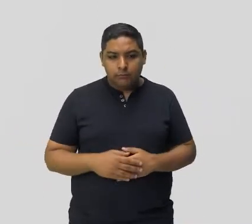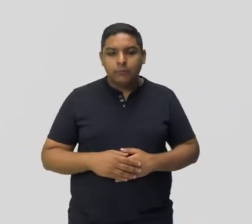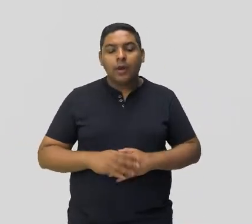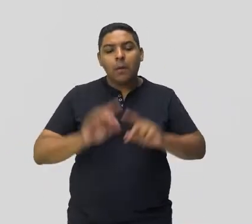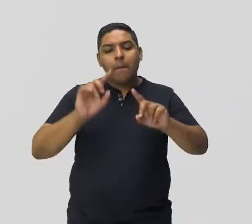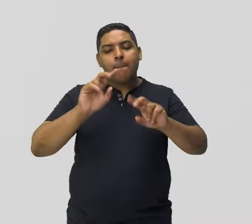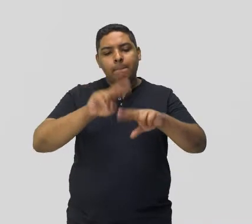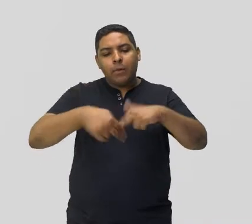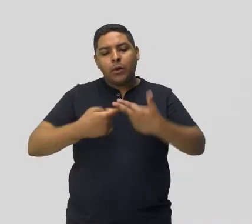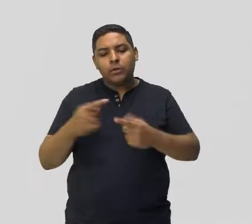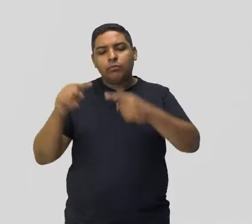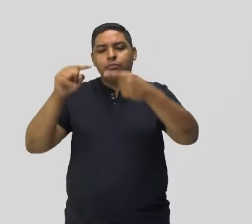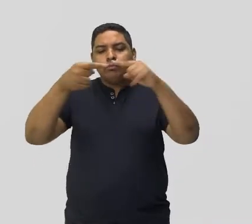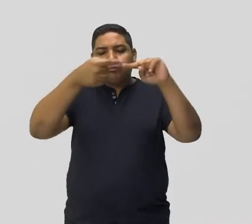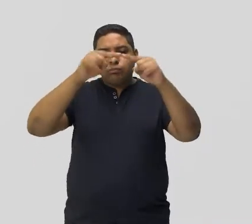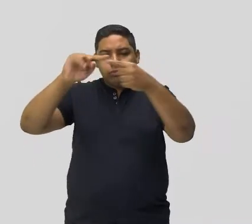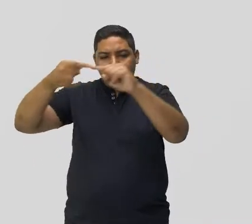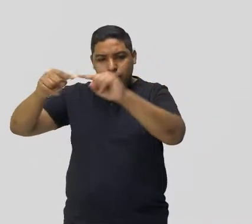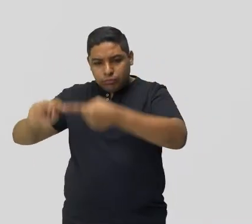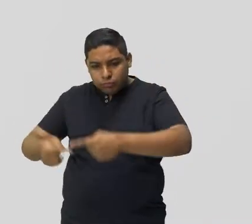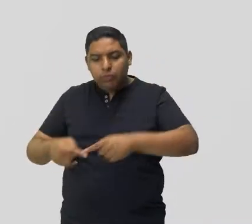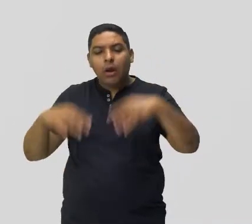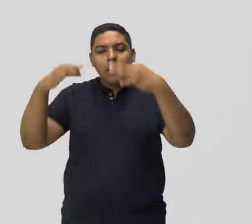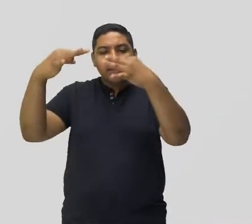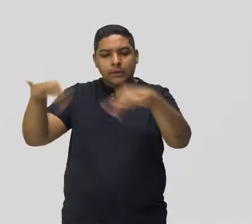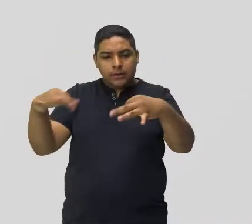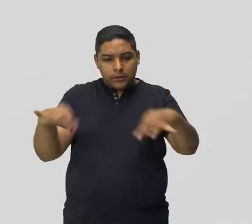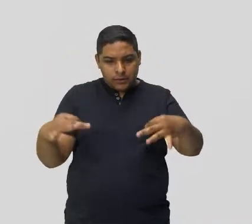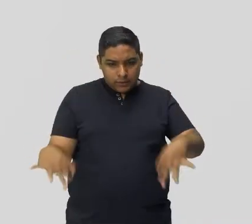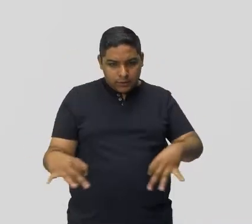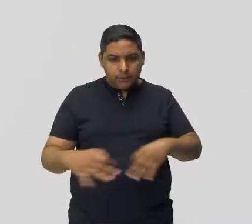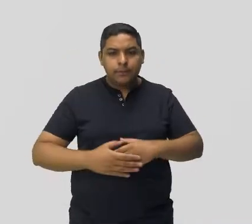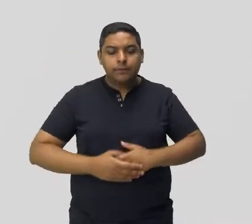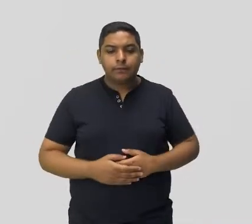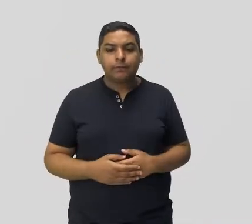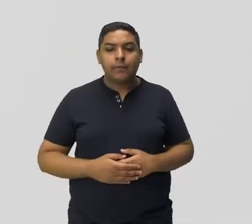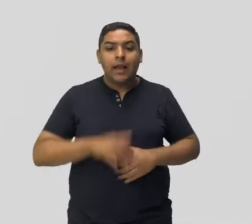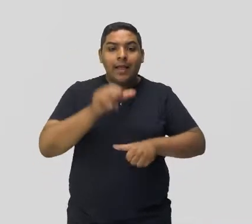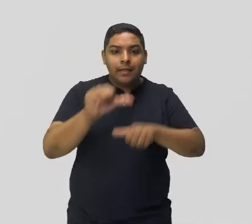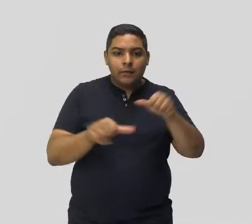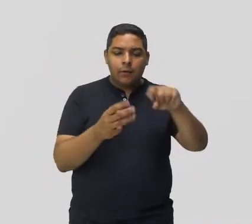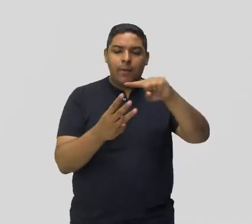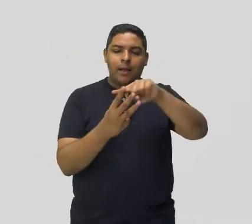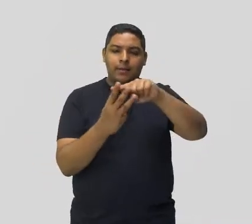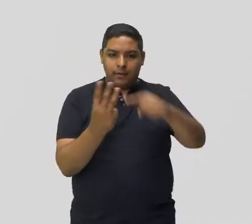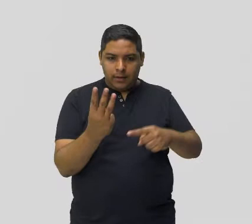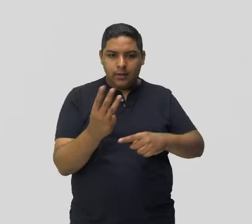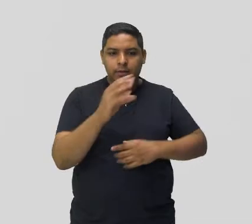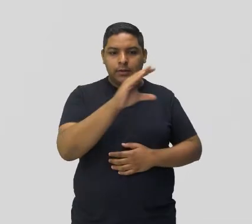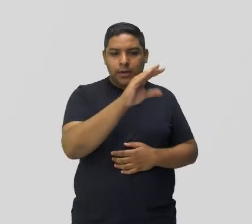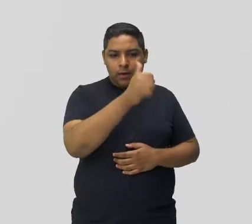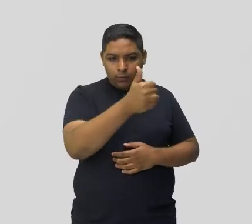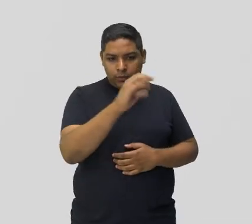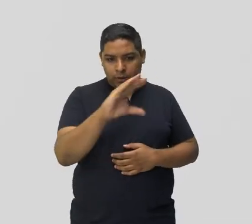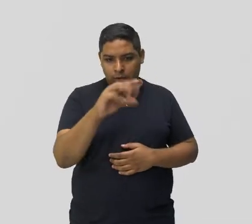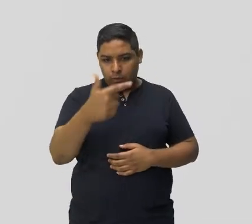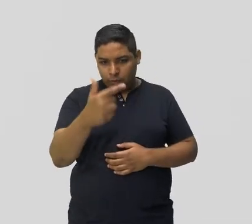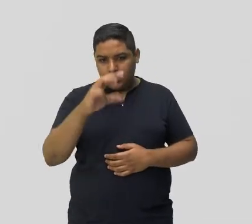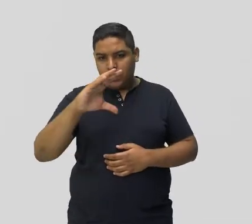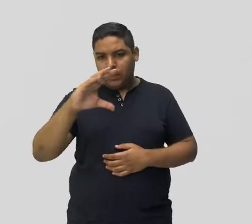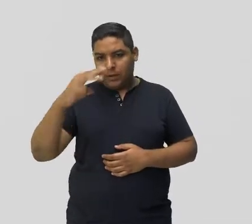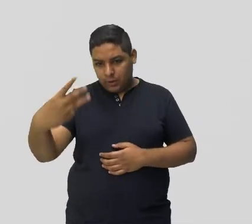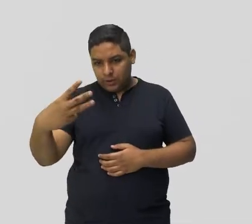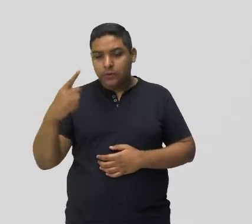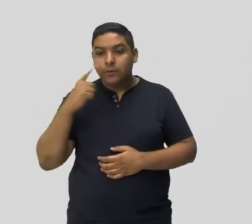temos três capacitores. Qual é o objetivo? Transformar esses três capacitores aqui, olha, esses três capacitores em só